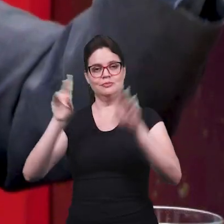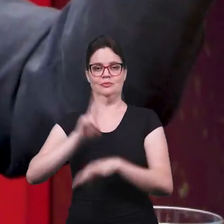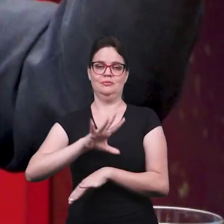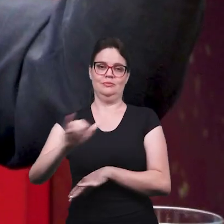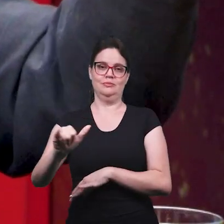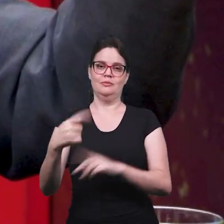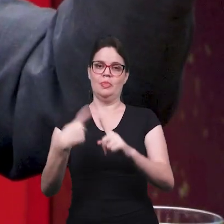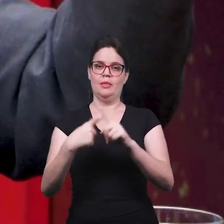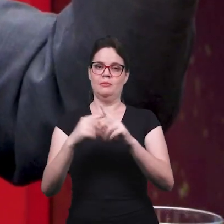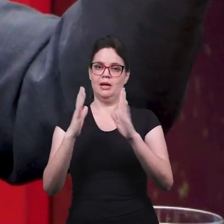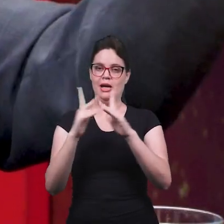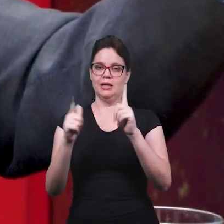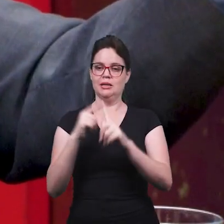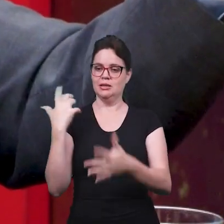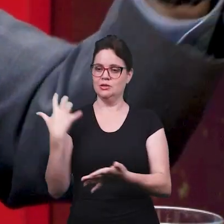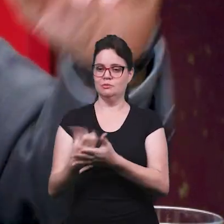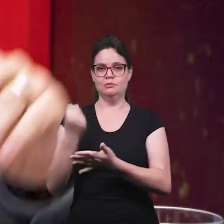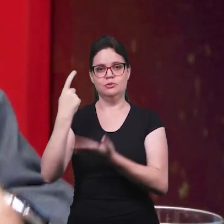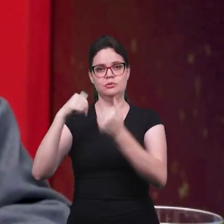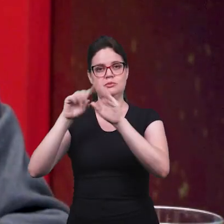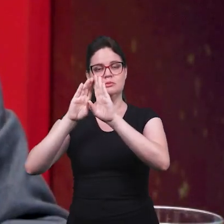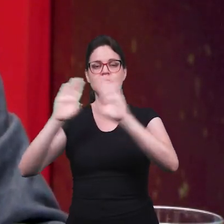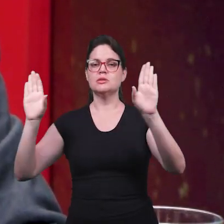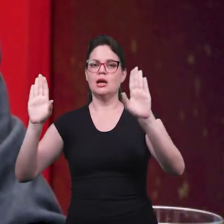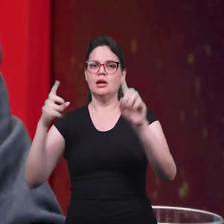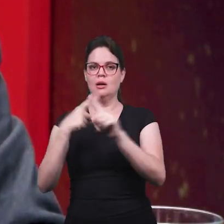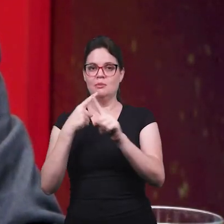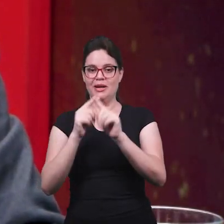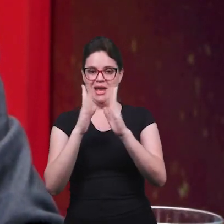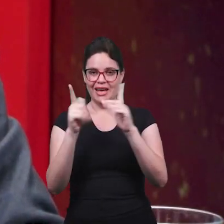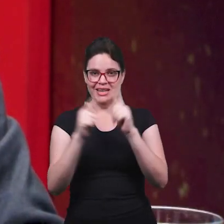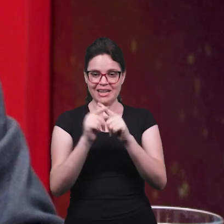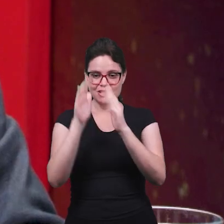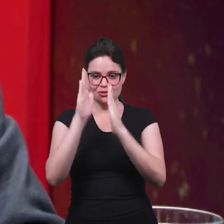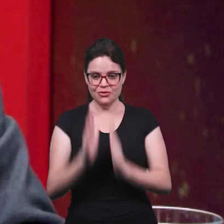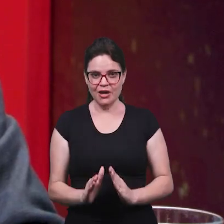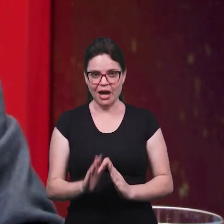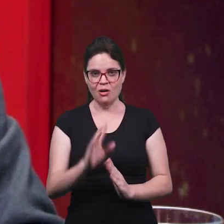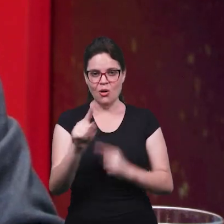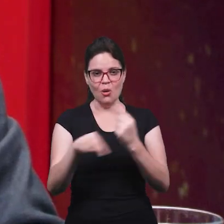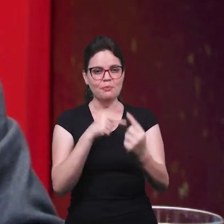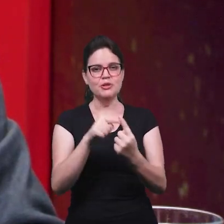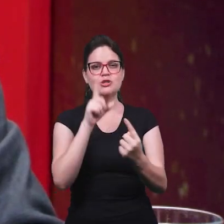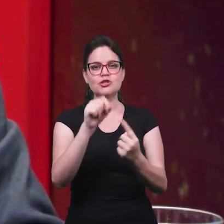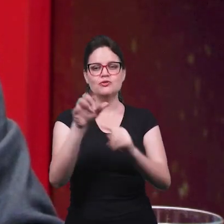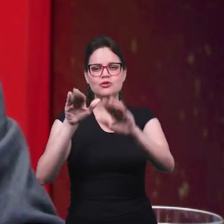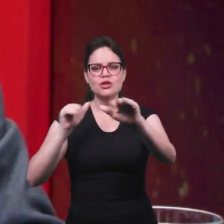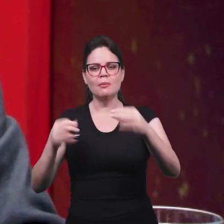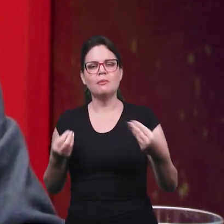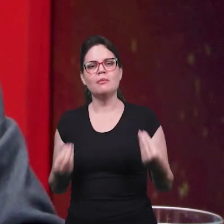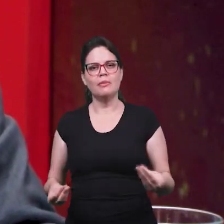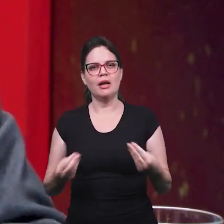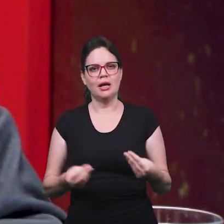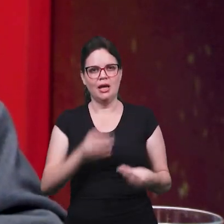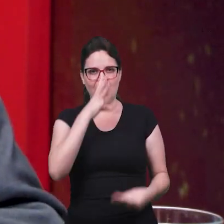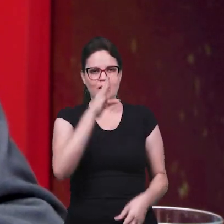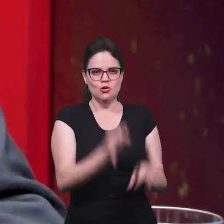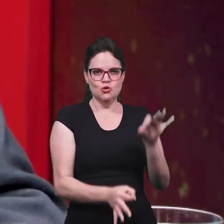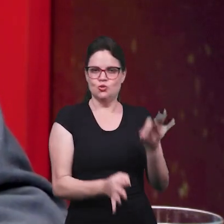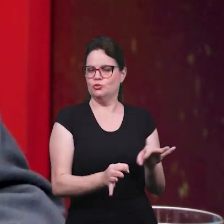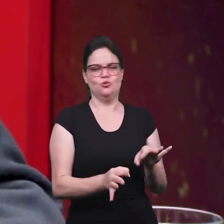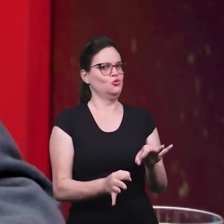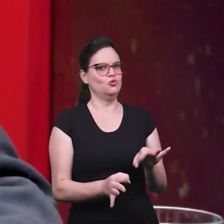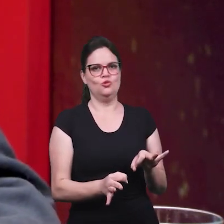ser retirada porque ela não foi destinada para a ira. Ela foi destinada para a grande salvação, para as bodas do Cordeiro, onde nós estaremos com o